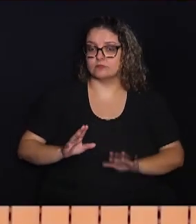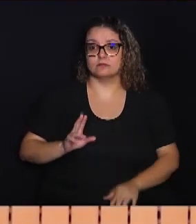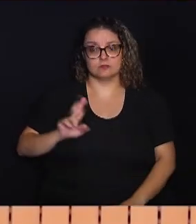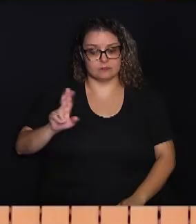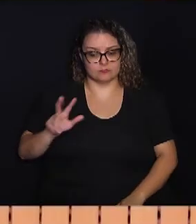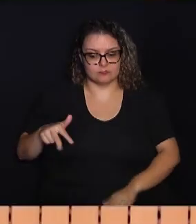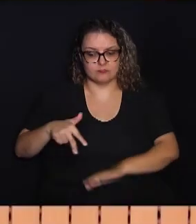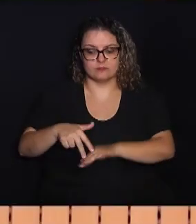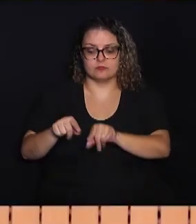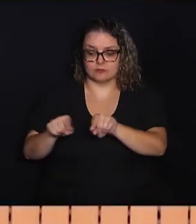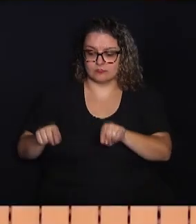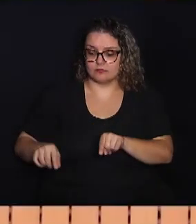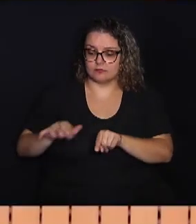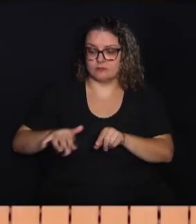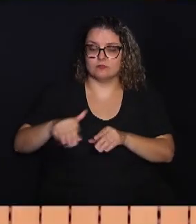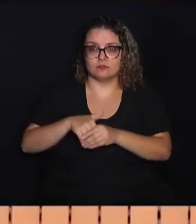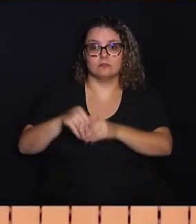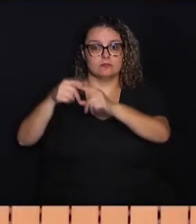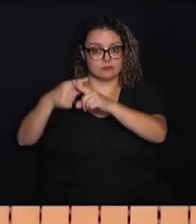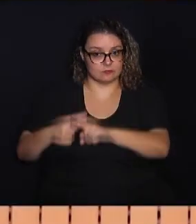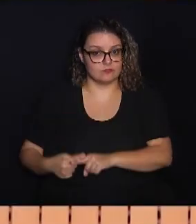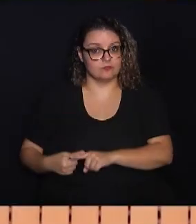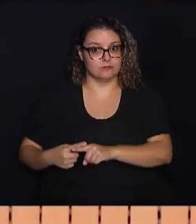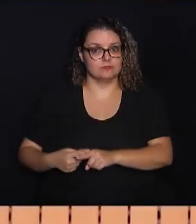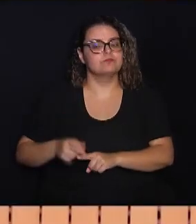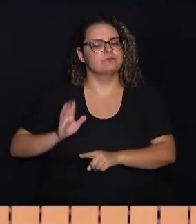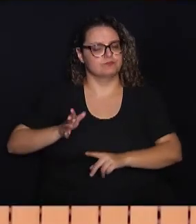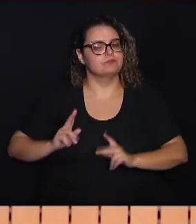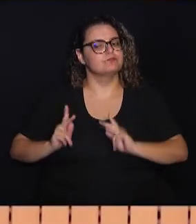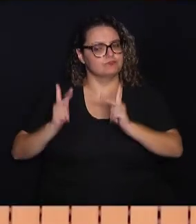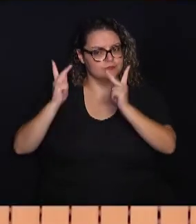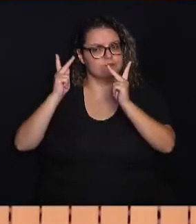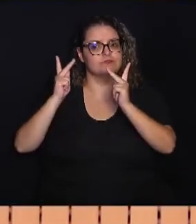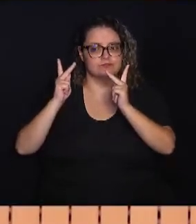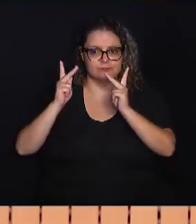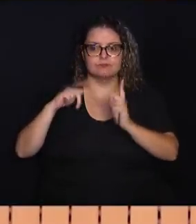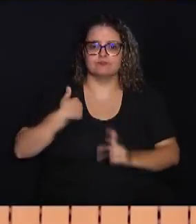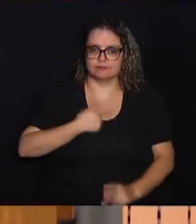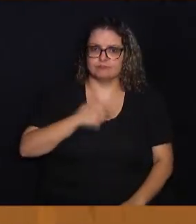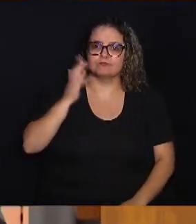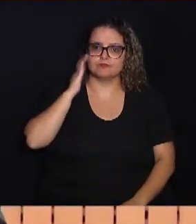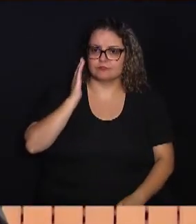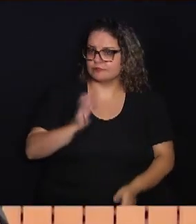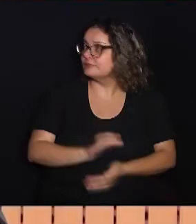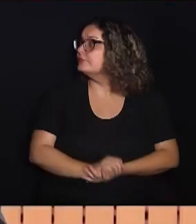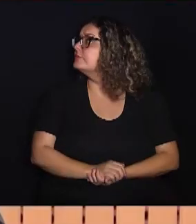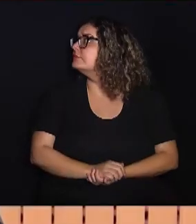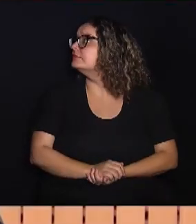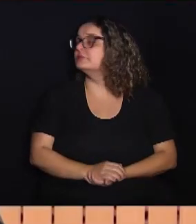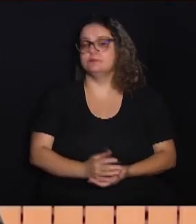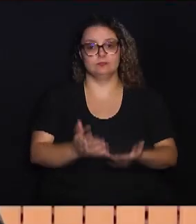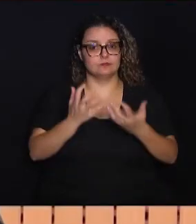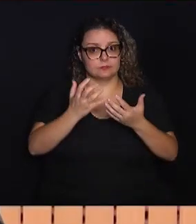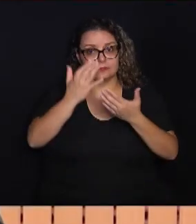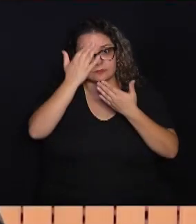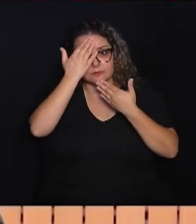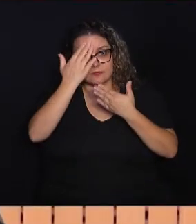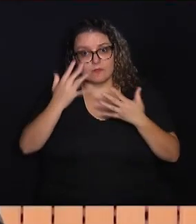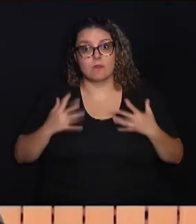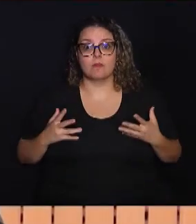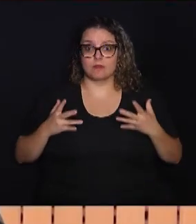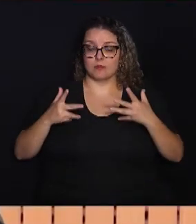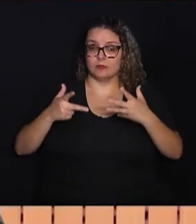na urna ali e disputar ele já é um Vencedor nós sabemos disso eu quero agradecer aqui a